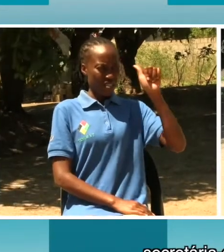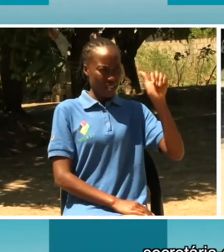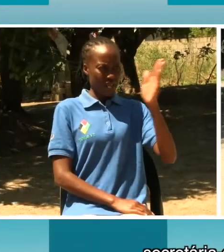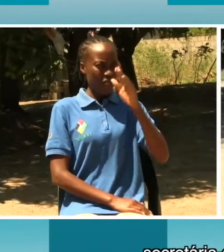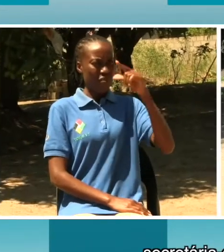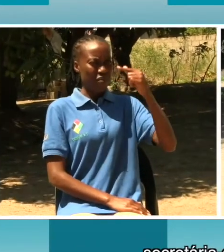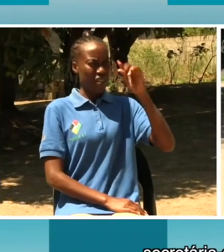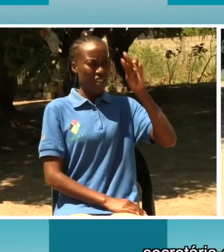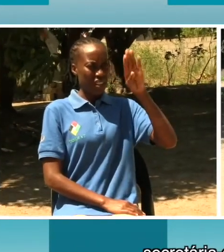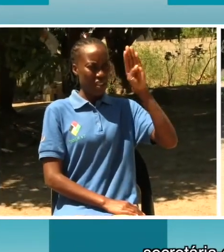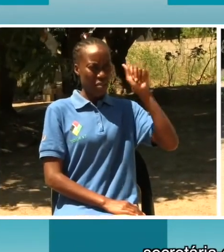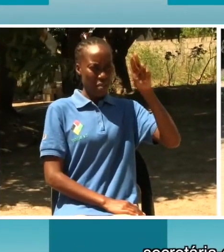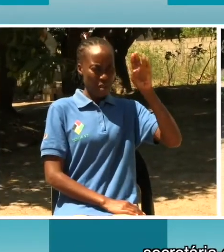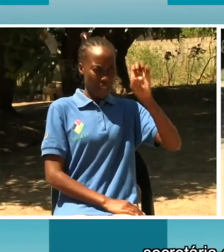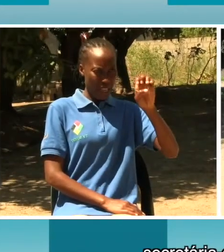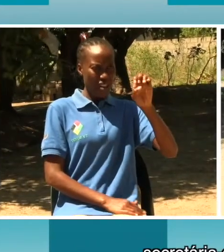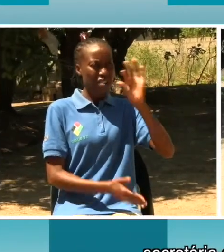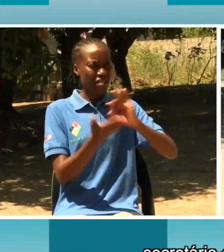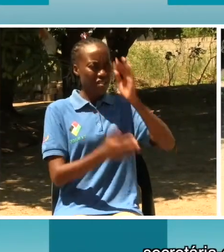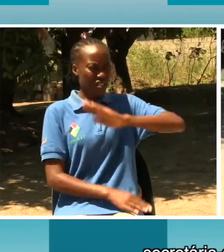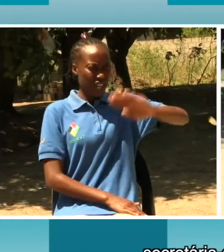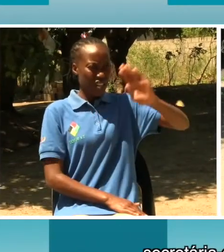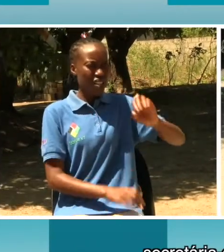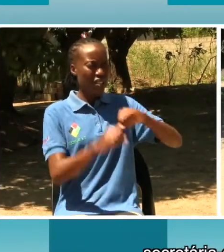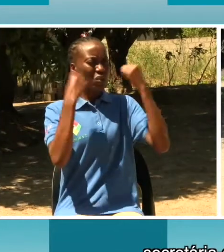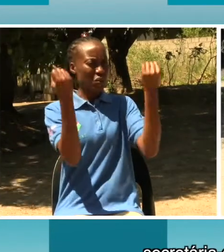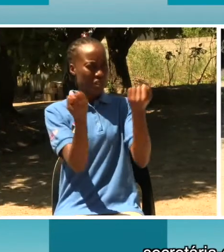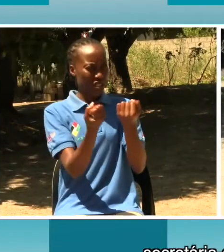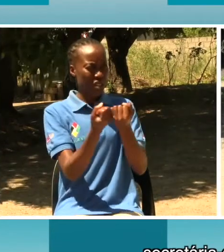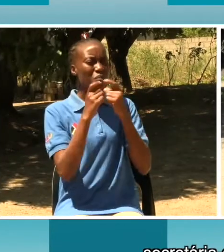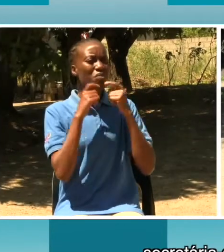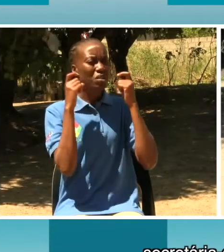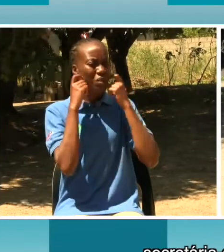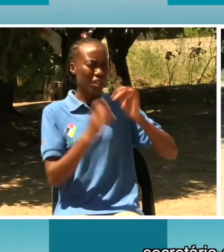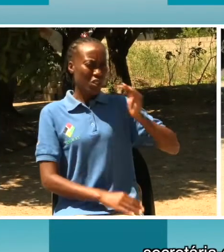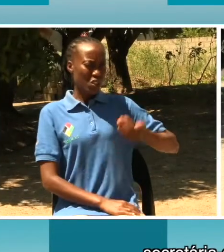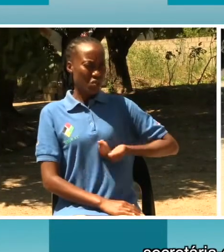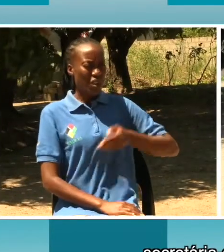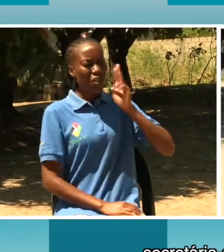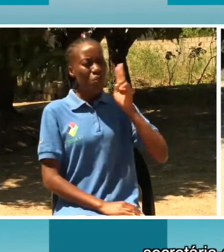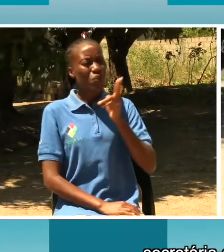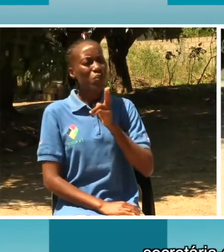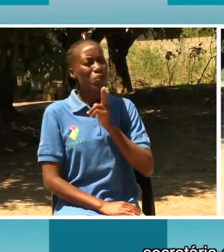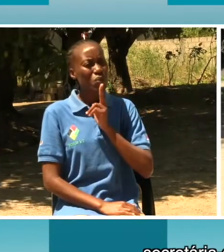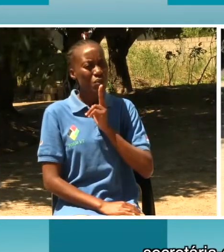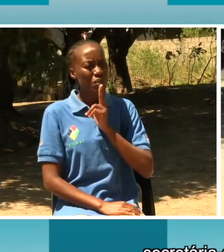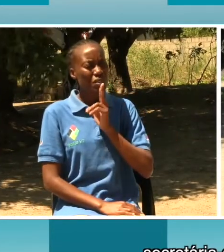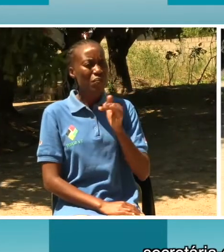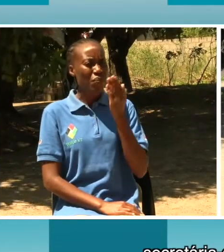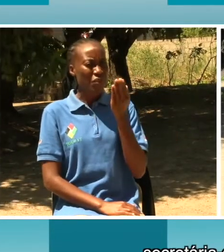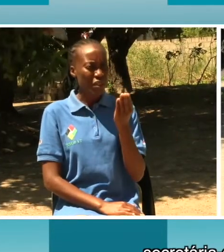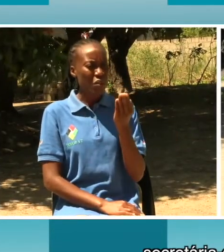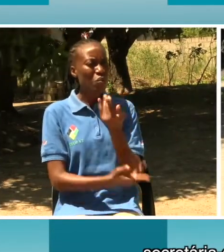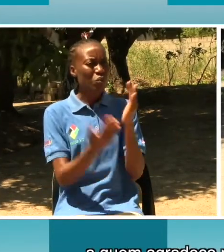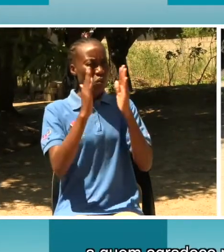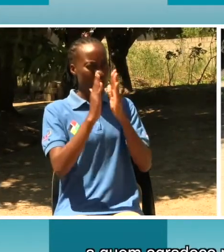Timbane, que ela é secretária-geral da Associação Moçambicana das Mulheres